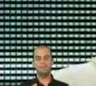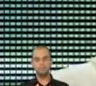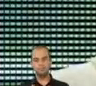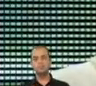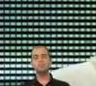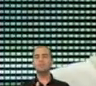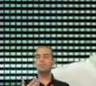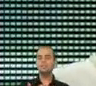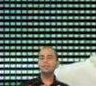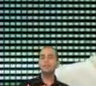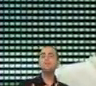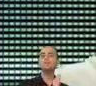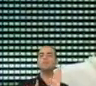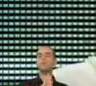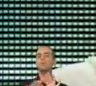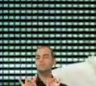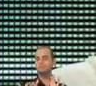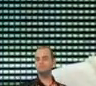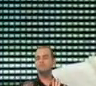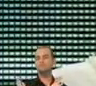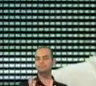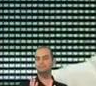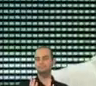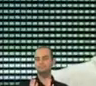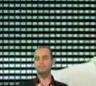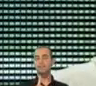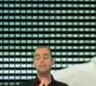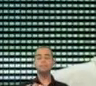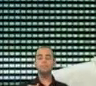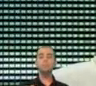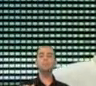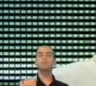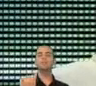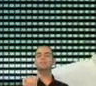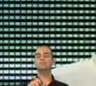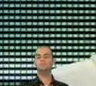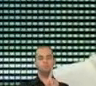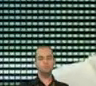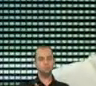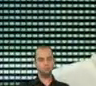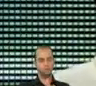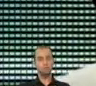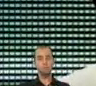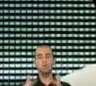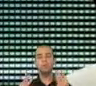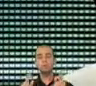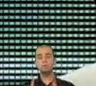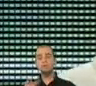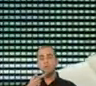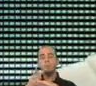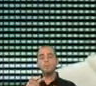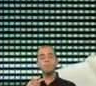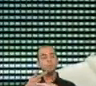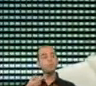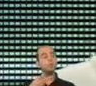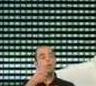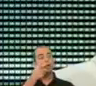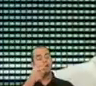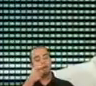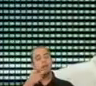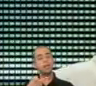que essa questão do tratamento especializado é muito importante para as pessoas, porque todo